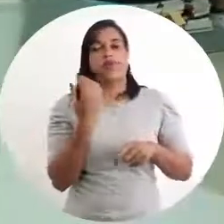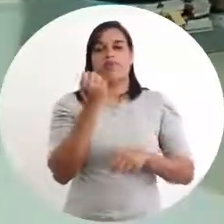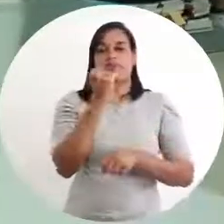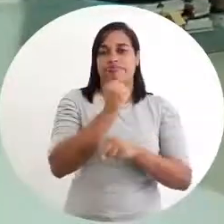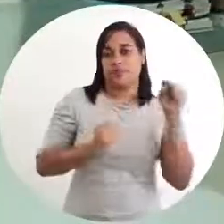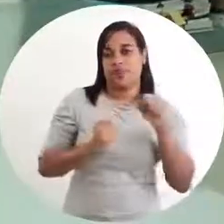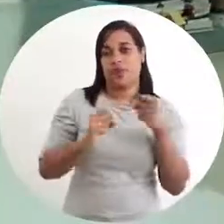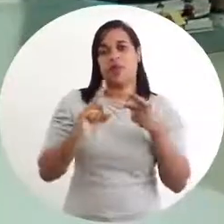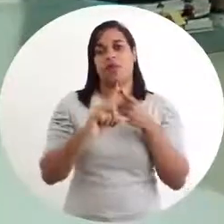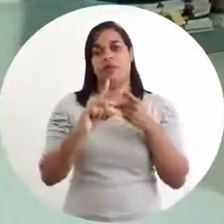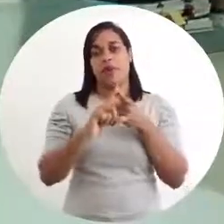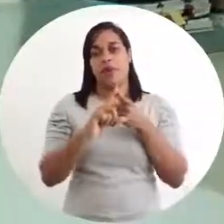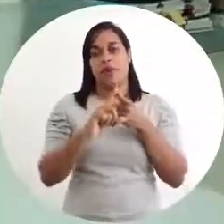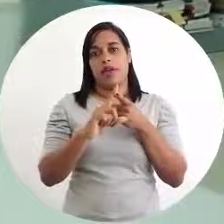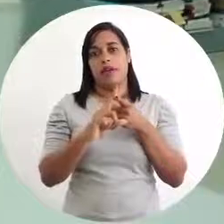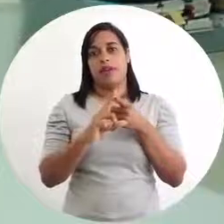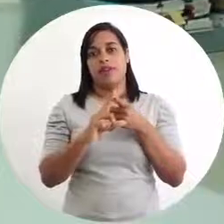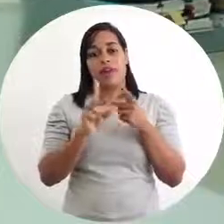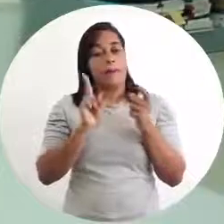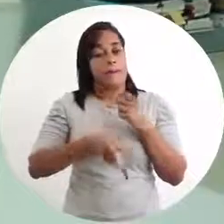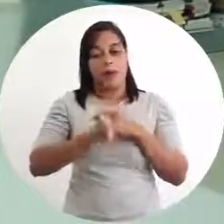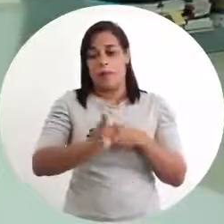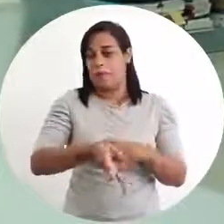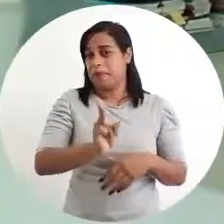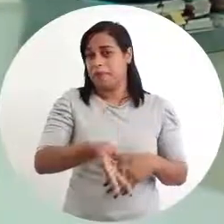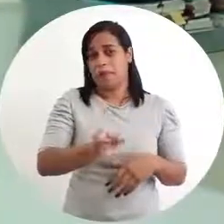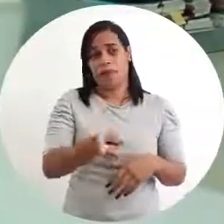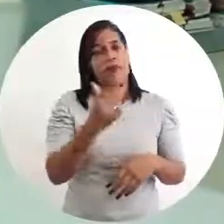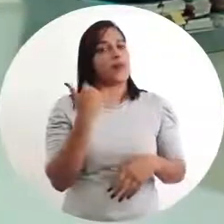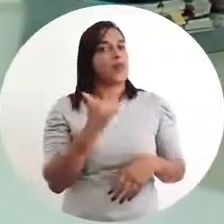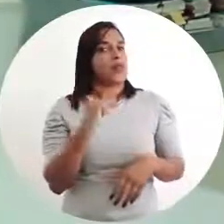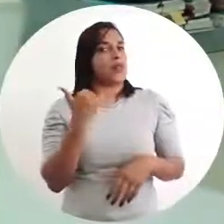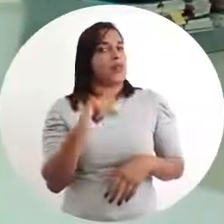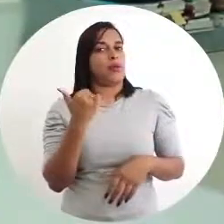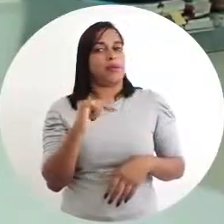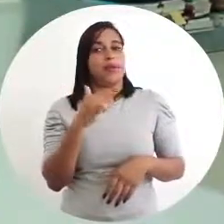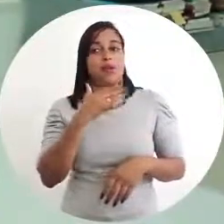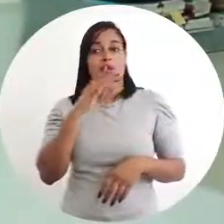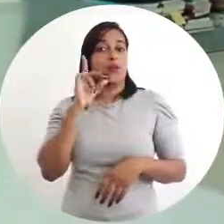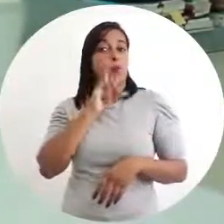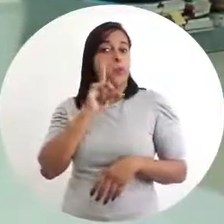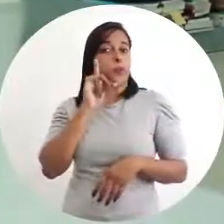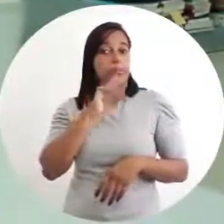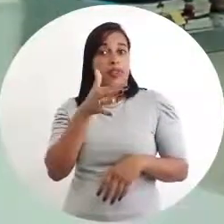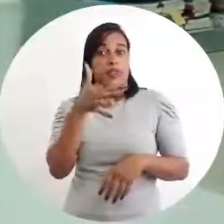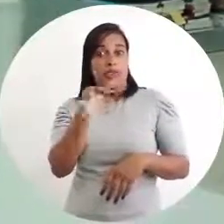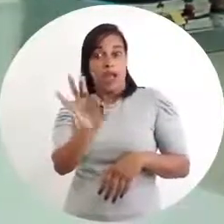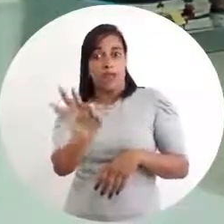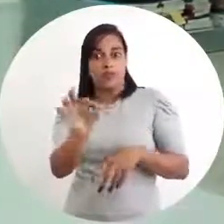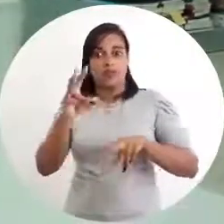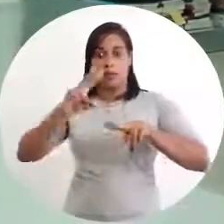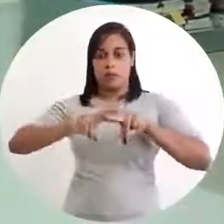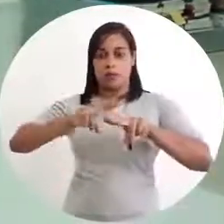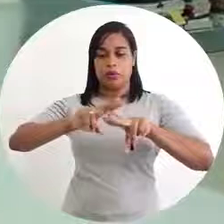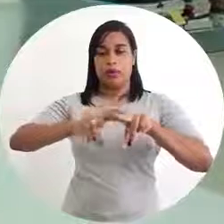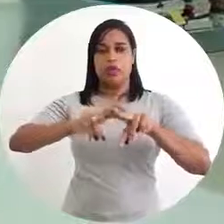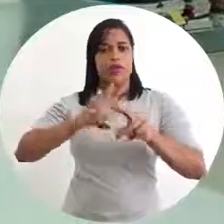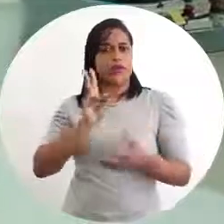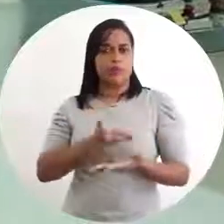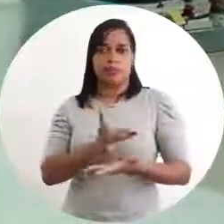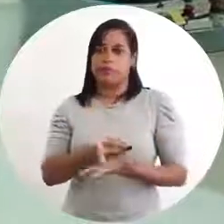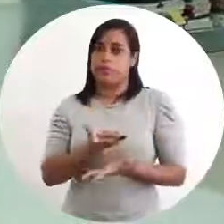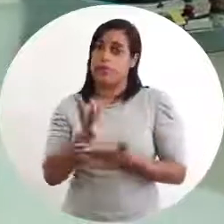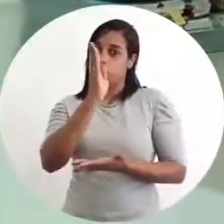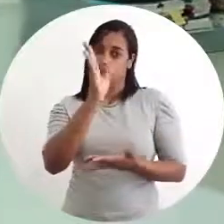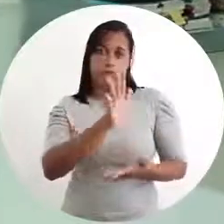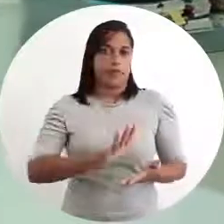cruel. Então a pena de caráter perpétuo, você tem nos Estados Unidos aí, o sujeito ele pega 10 prisões perpétuas. No Brasil